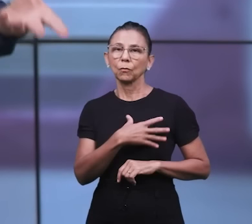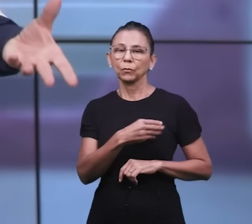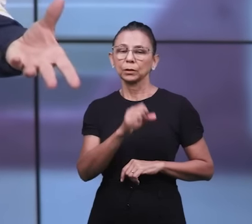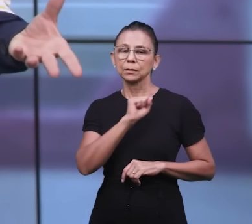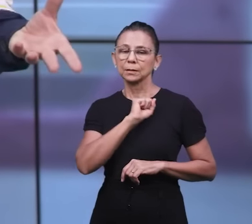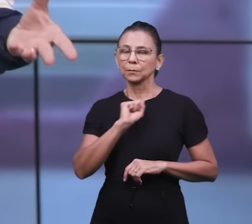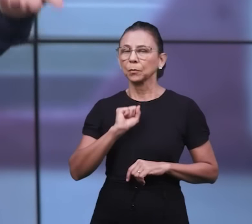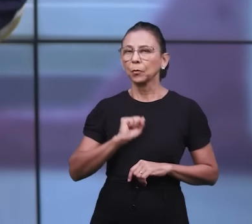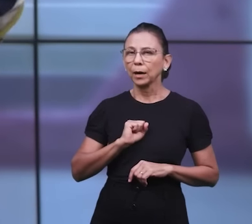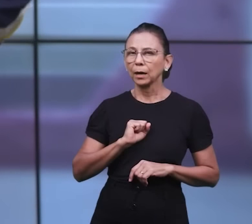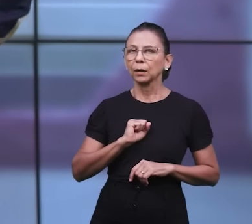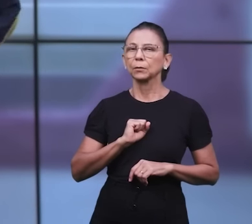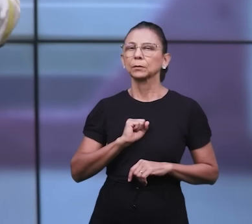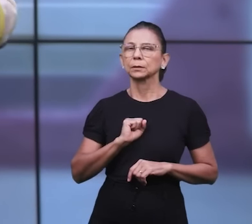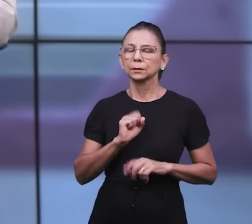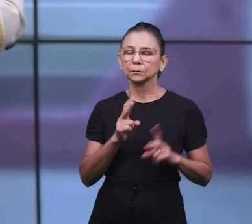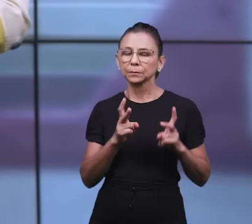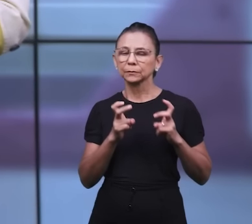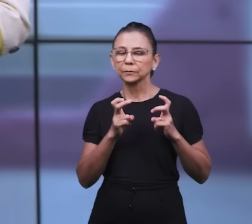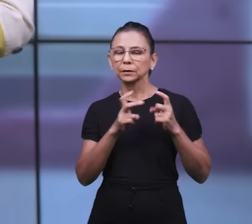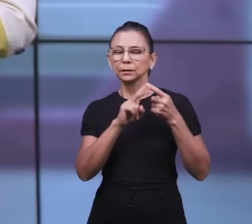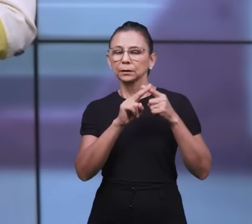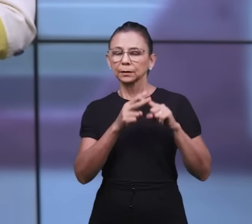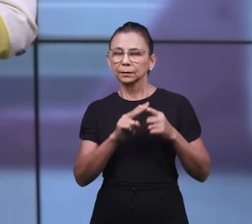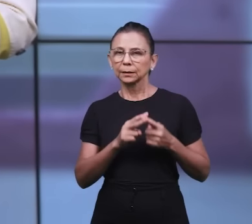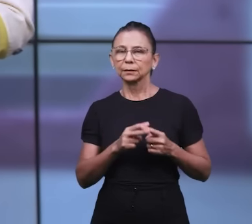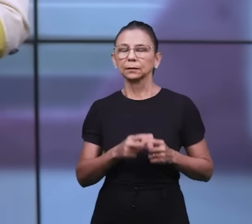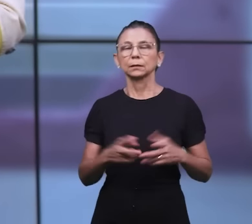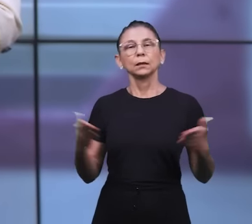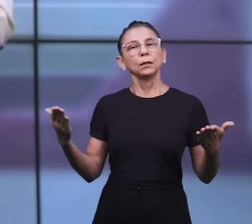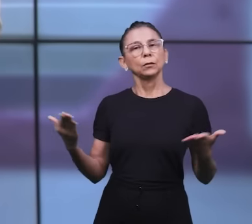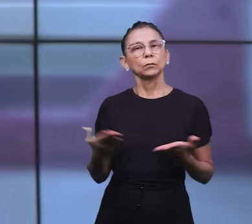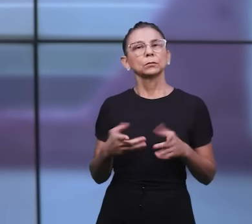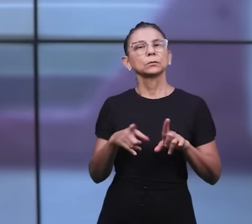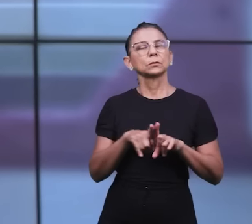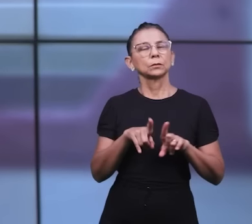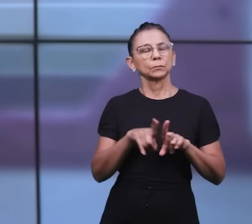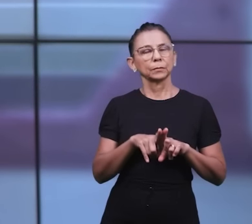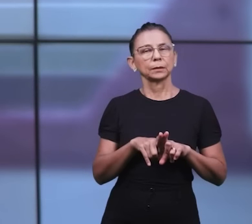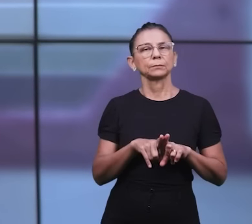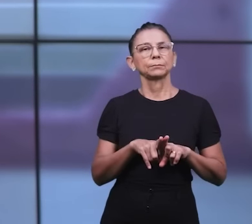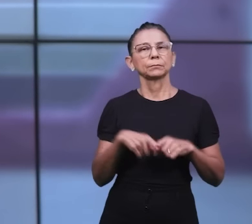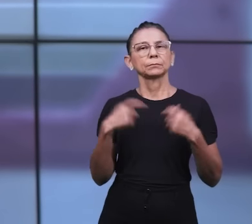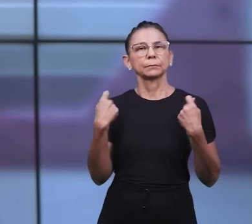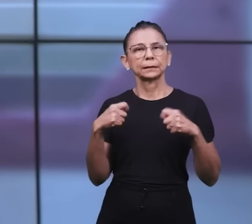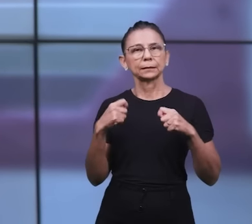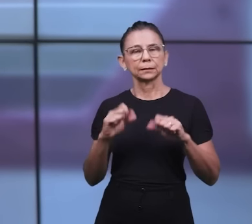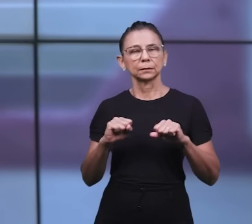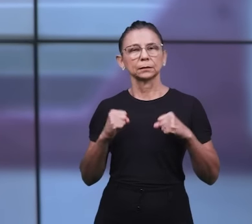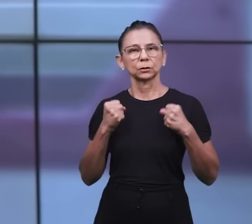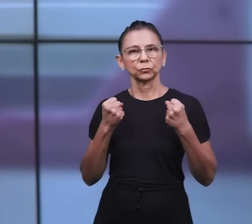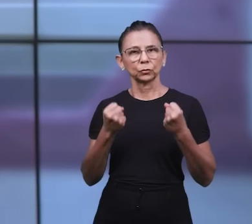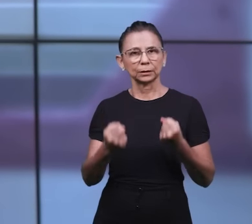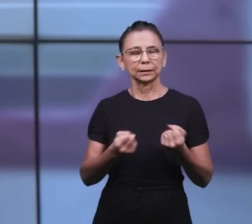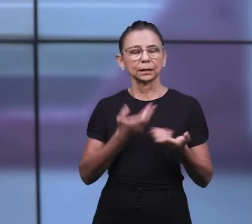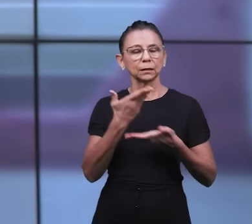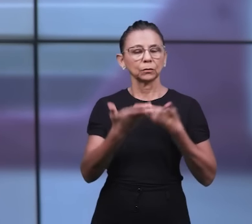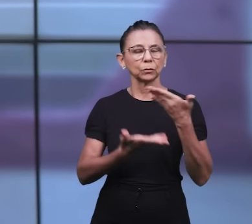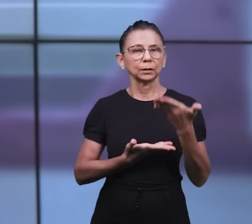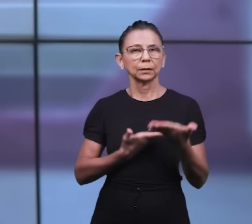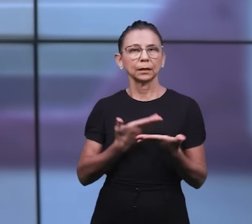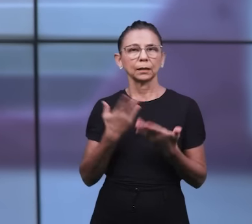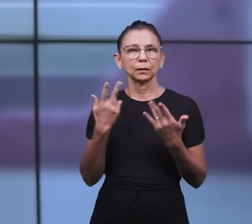da túnica e o senhor também nos desperta para cuidar dos nossos filhos com a mesma dedicação de Ana